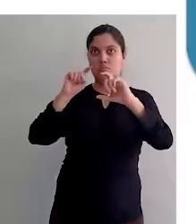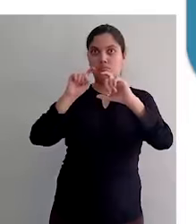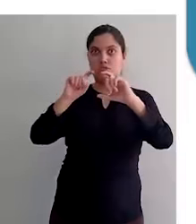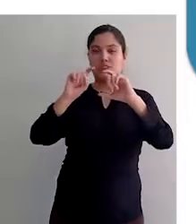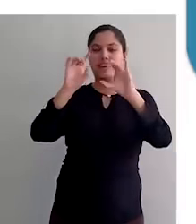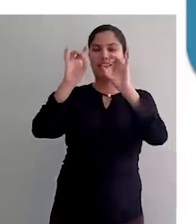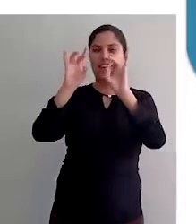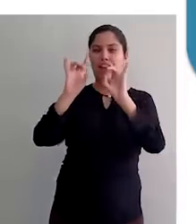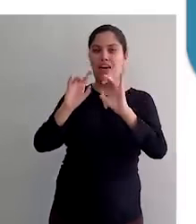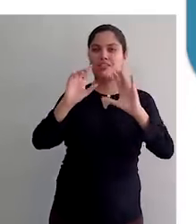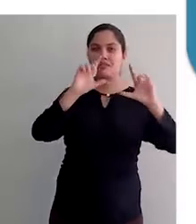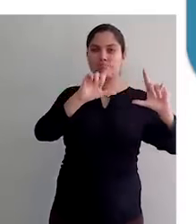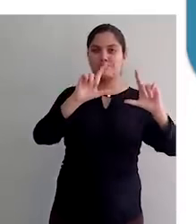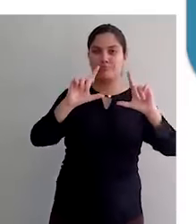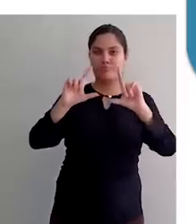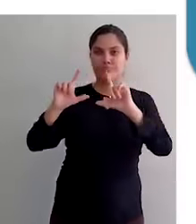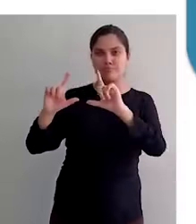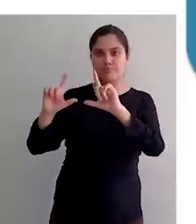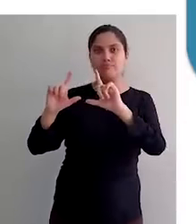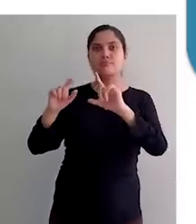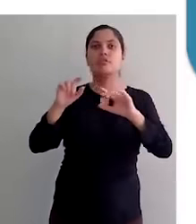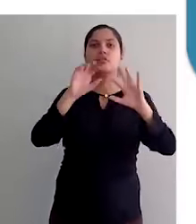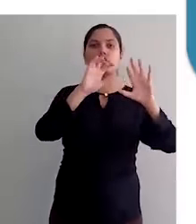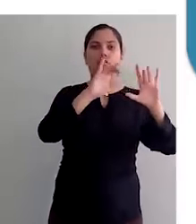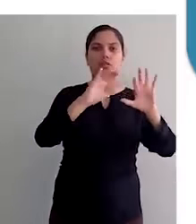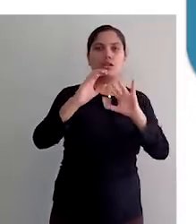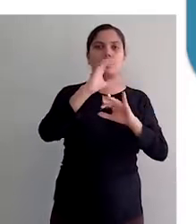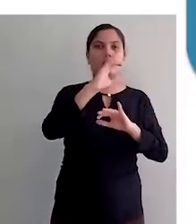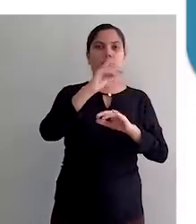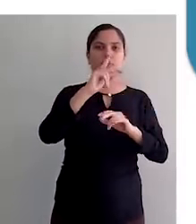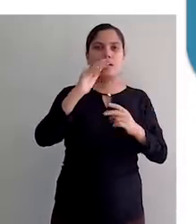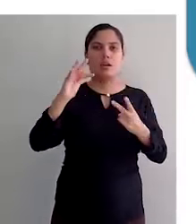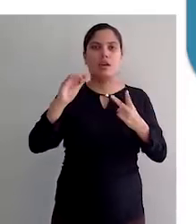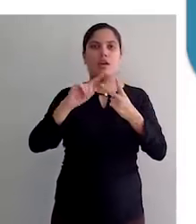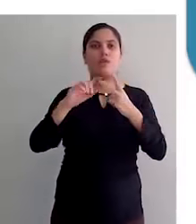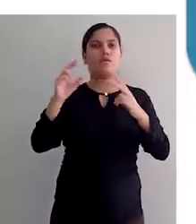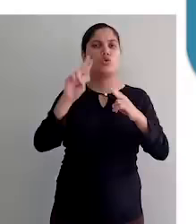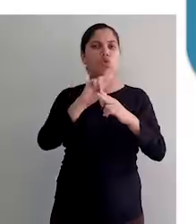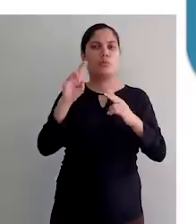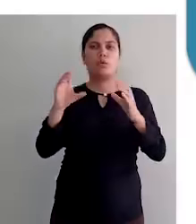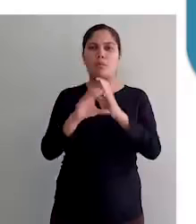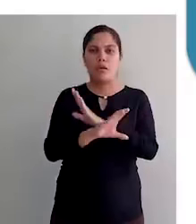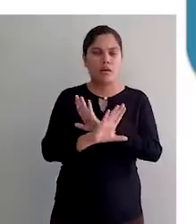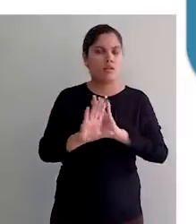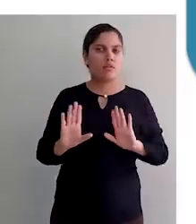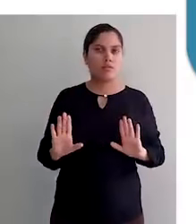tela. Digite o CPF, o seu nome completo,